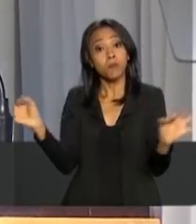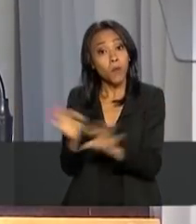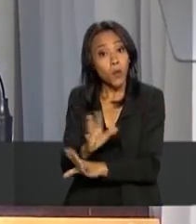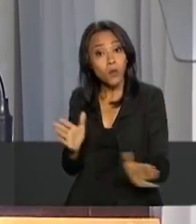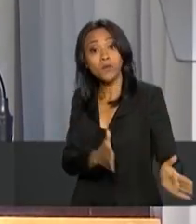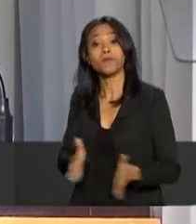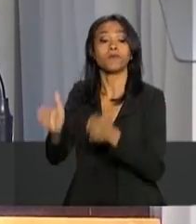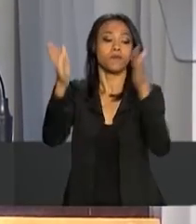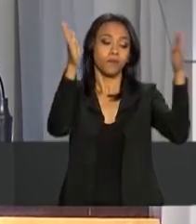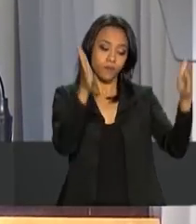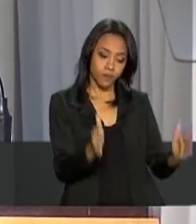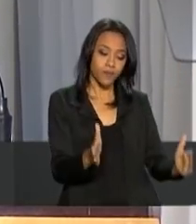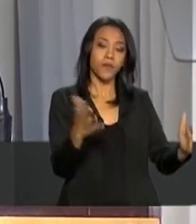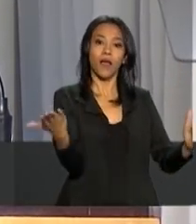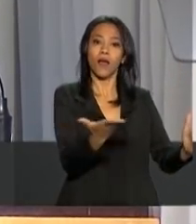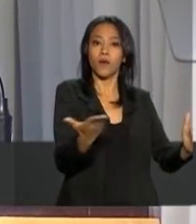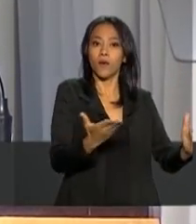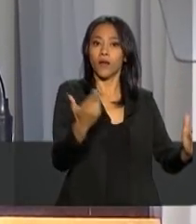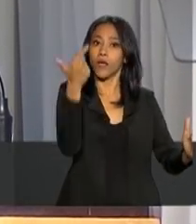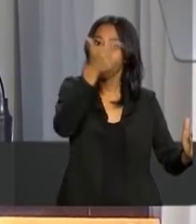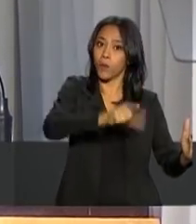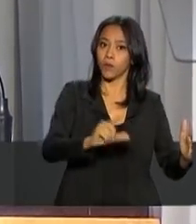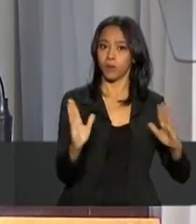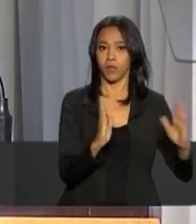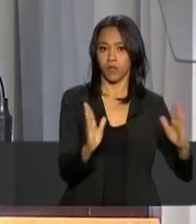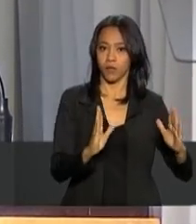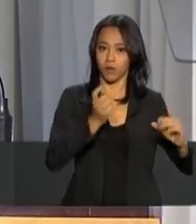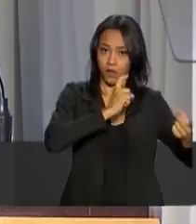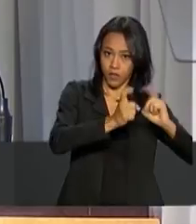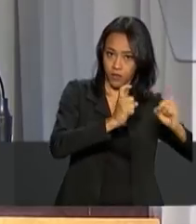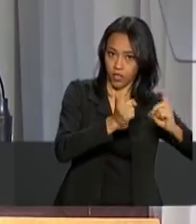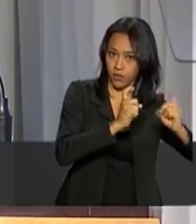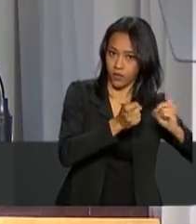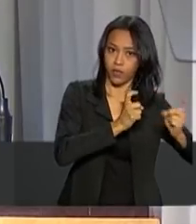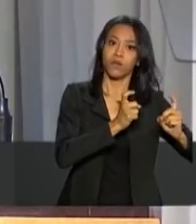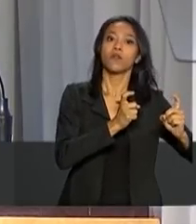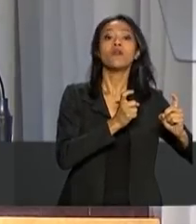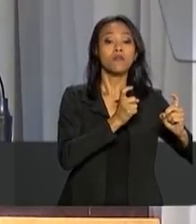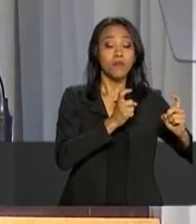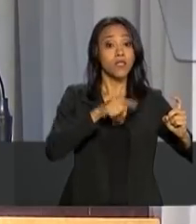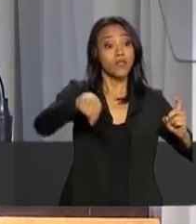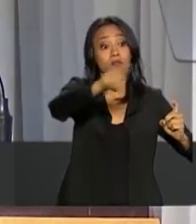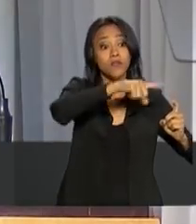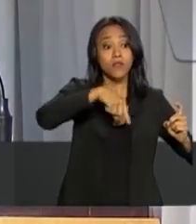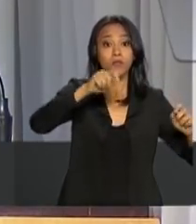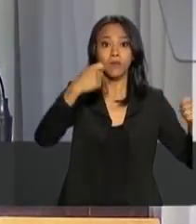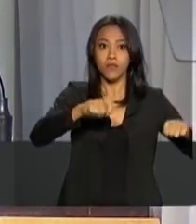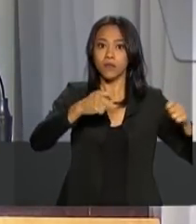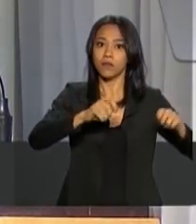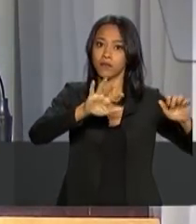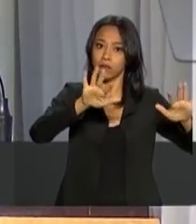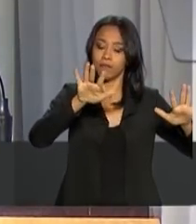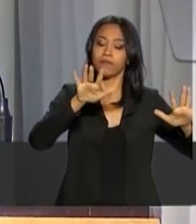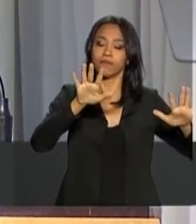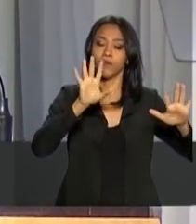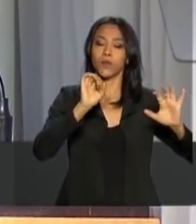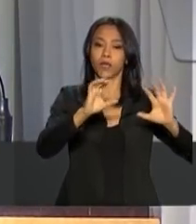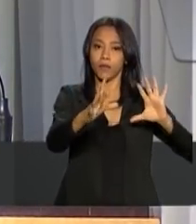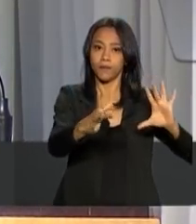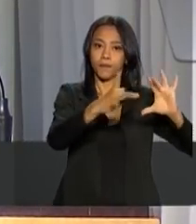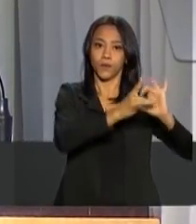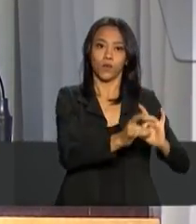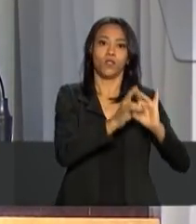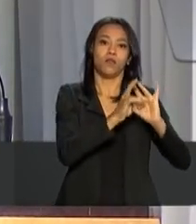o momento político-administrativo, em que todos os brasileiros devem voltar-se para o bem comum do